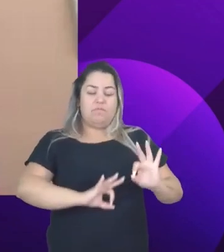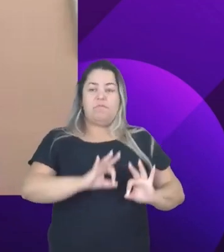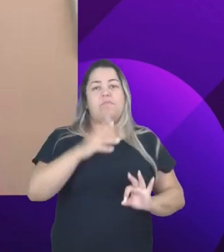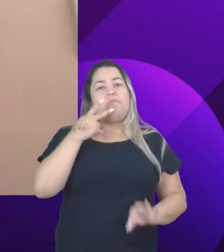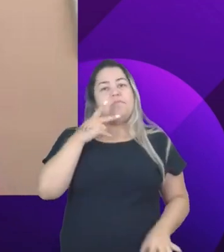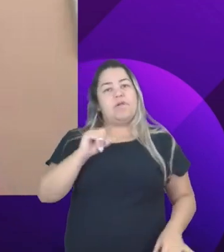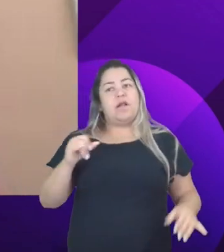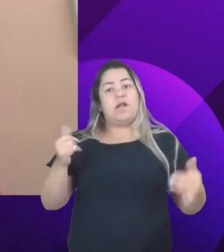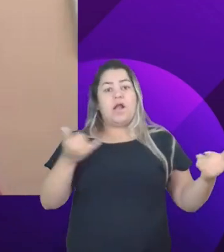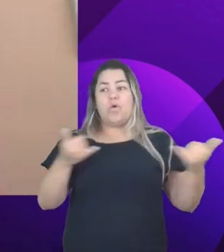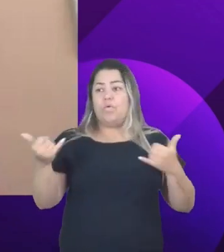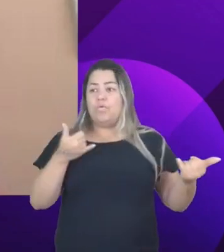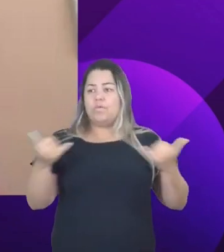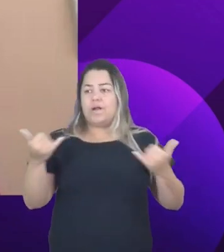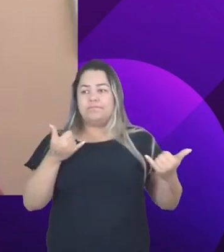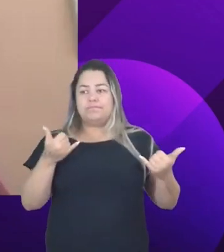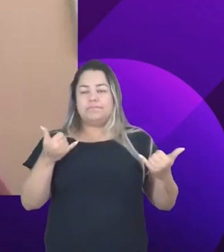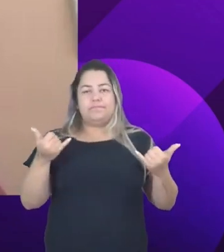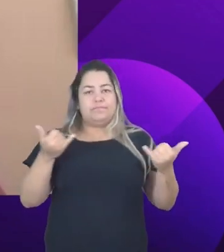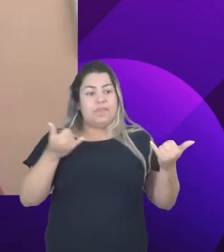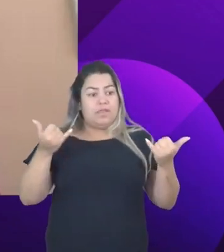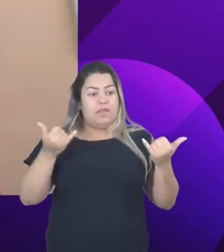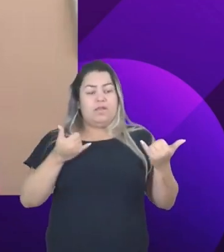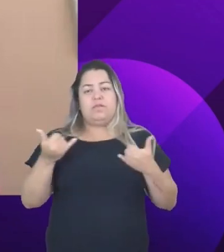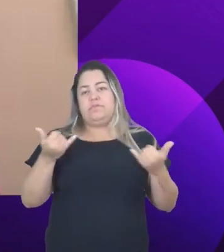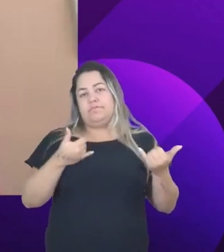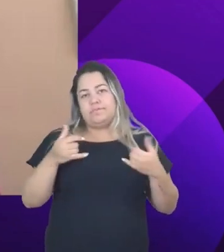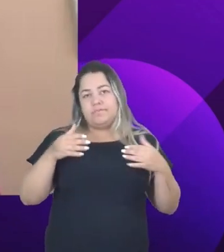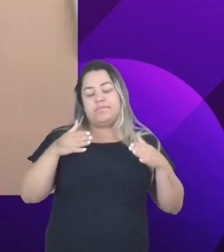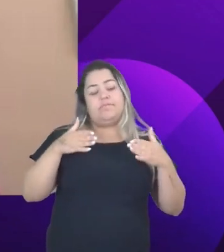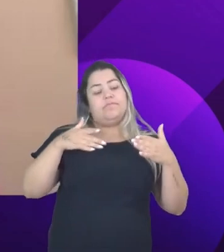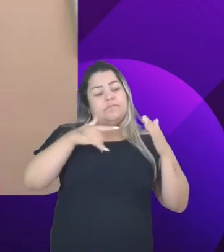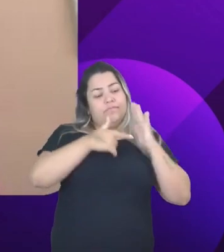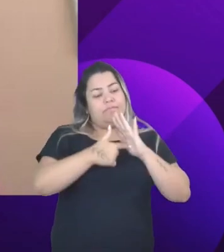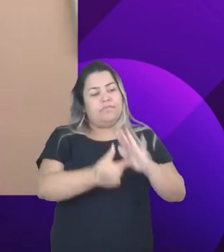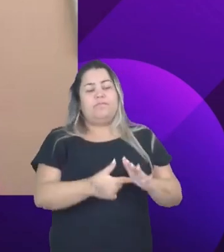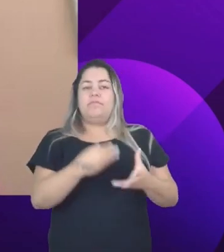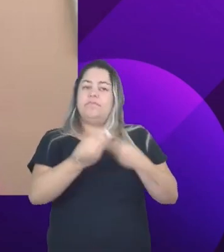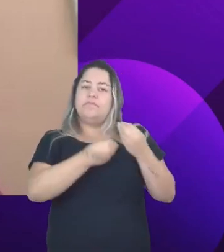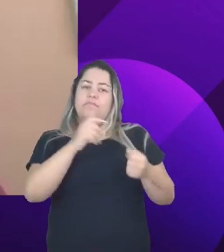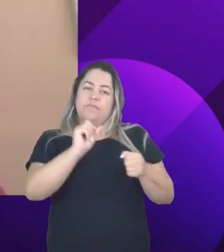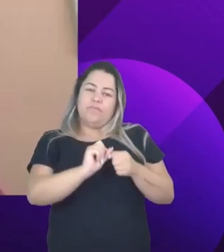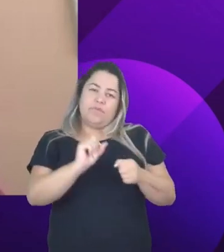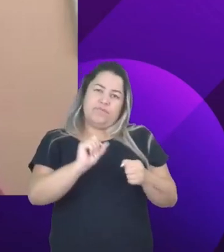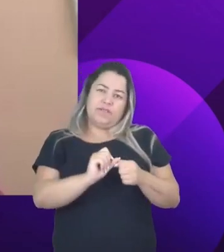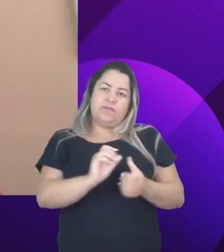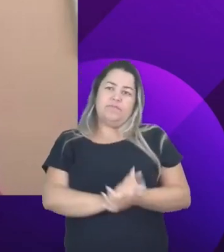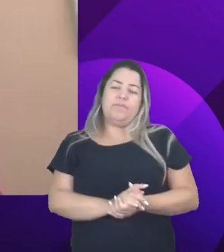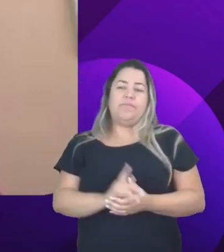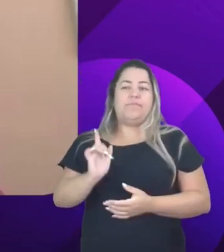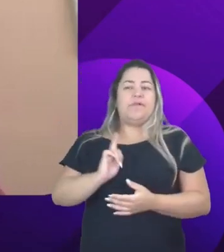para informar e também indicar os caminhos para que essas mulheres possam